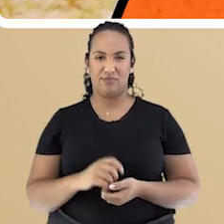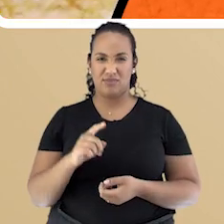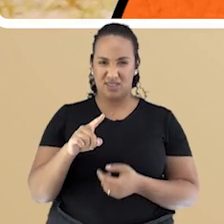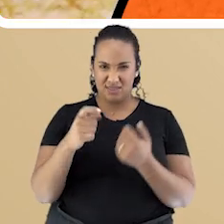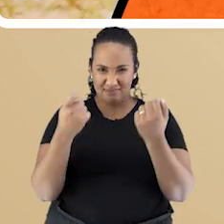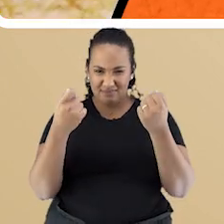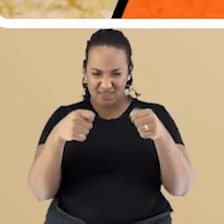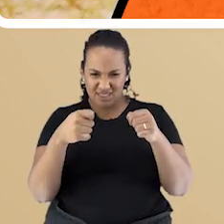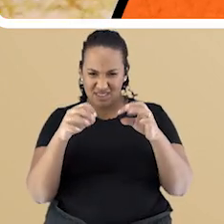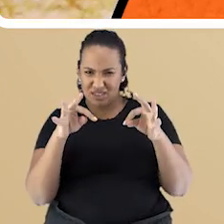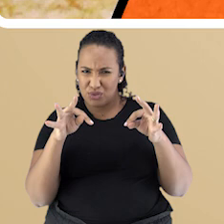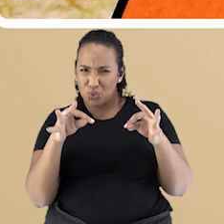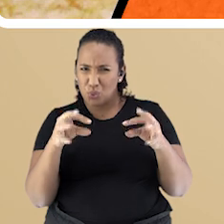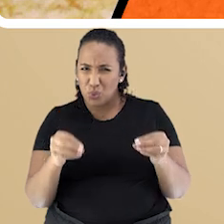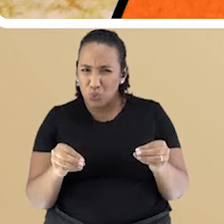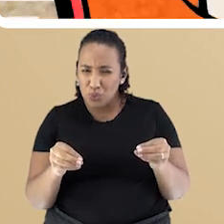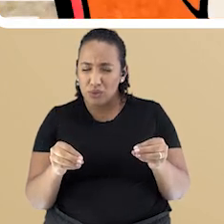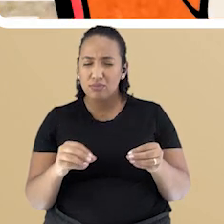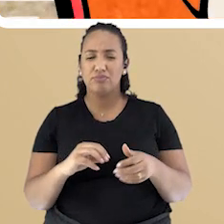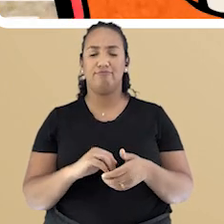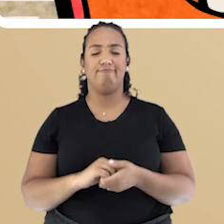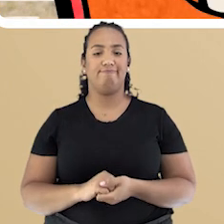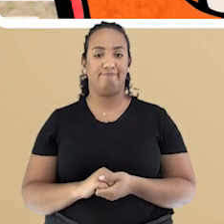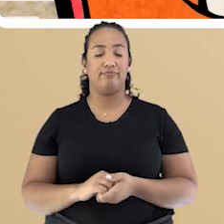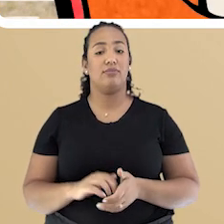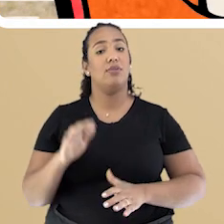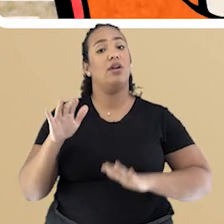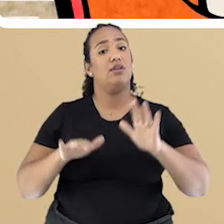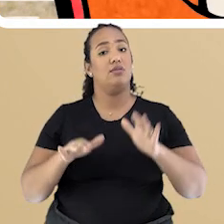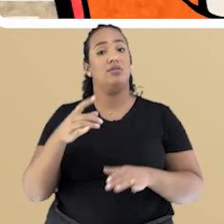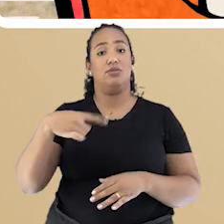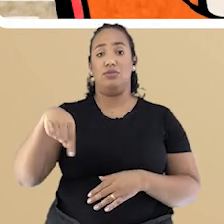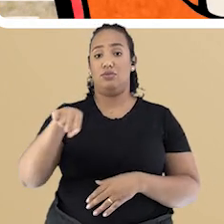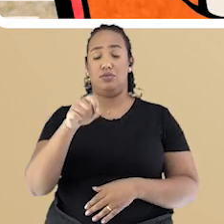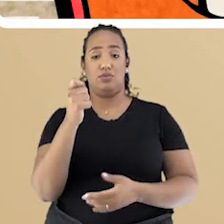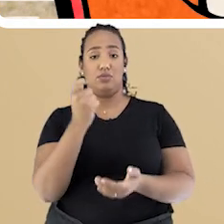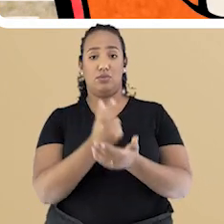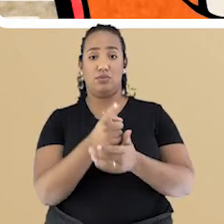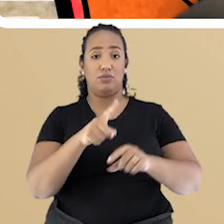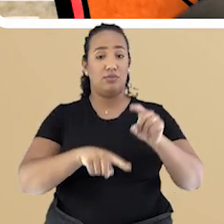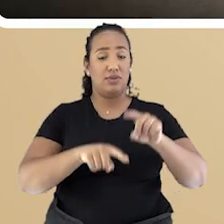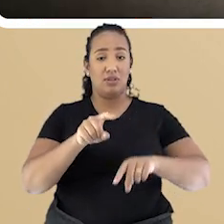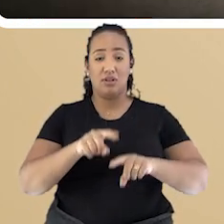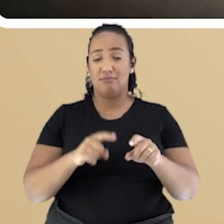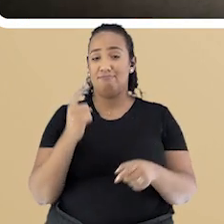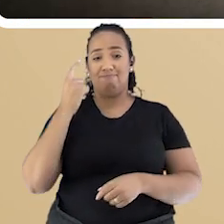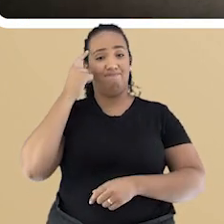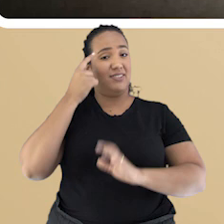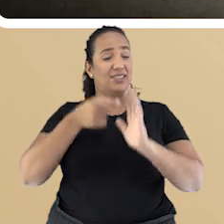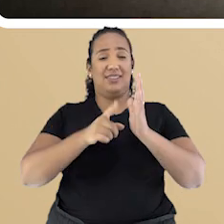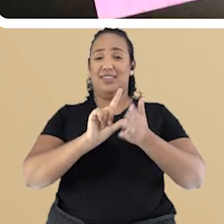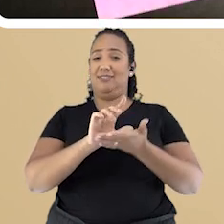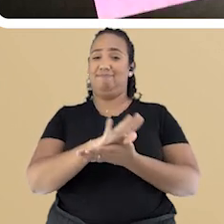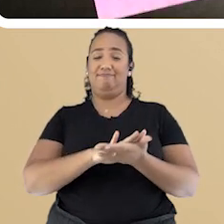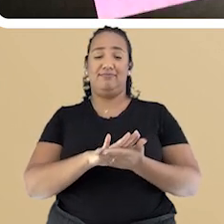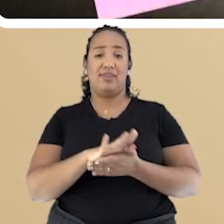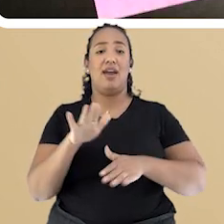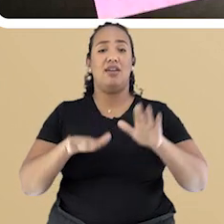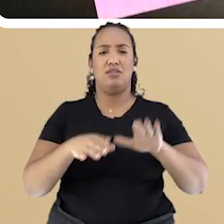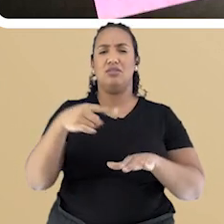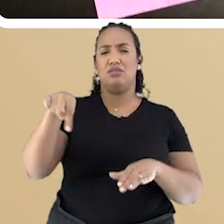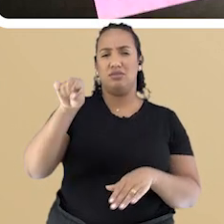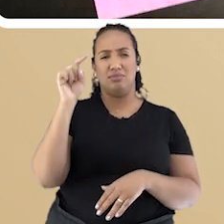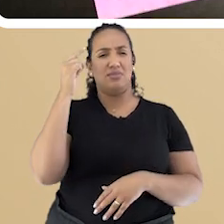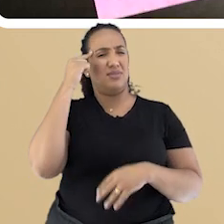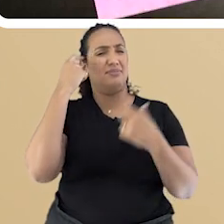Será que você precisa de tudo isso? Muitas vezes, consumimos coisas sem pensar. O tempo todo, somos levados a pensar